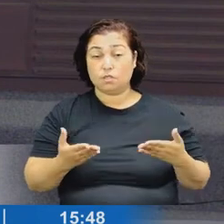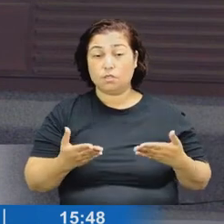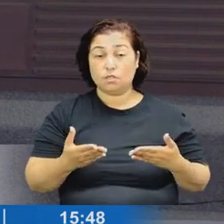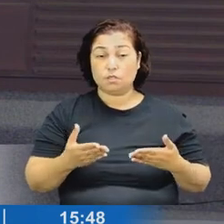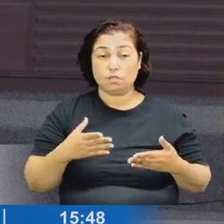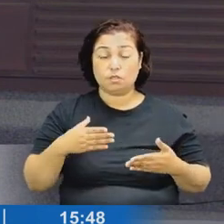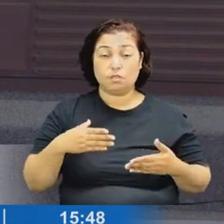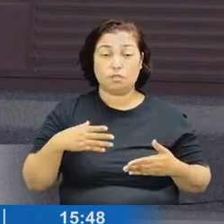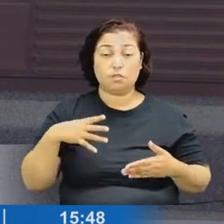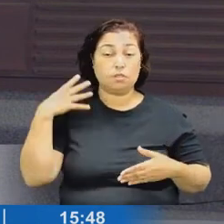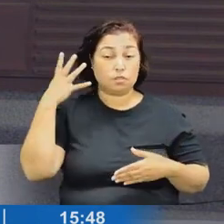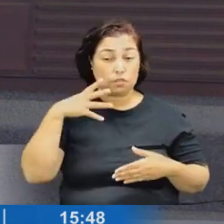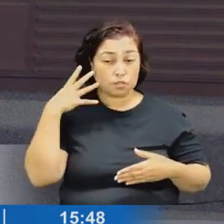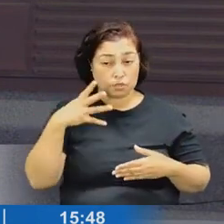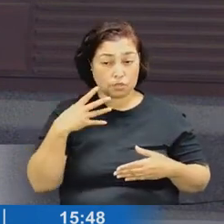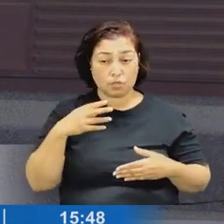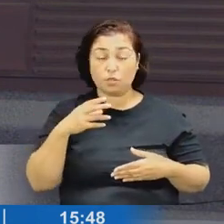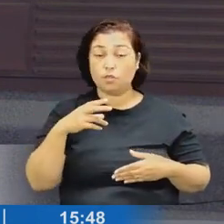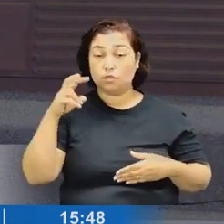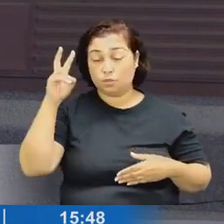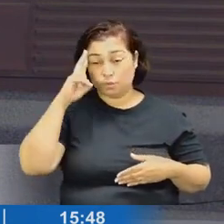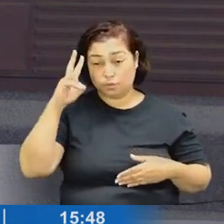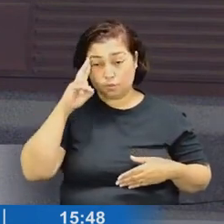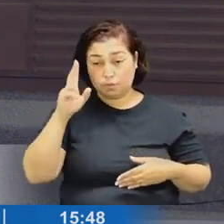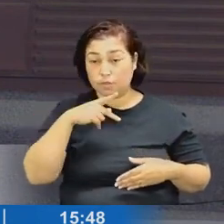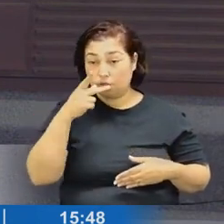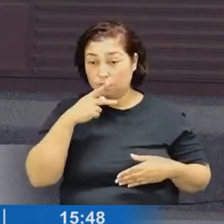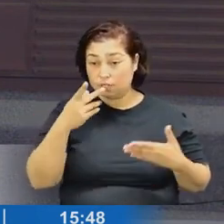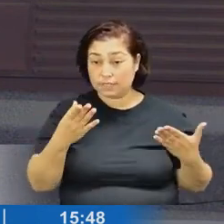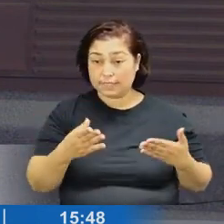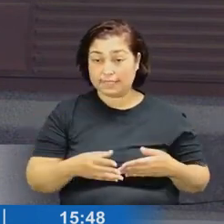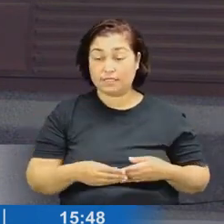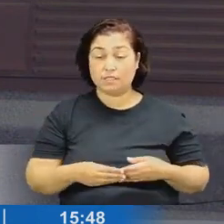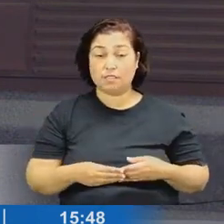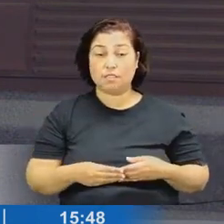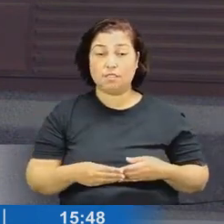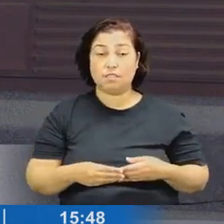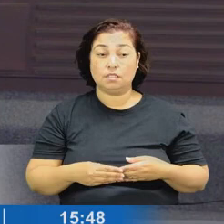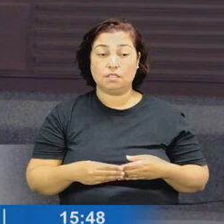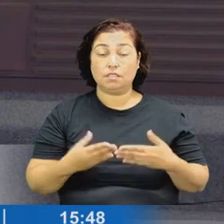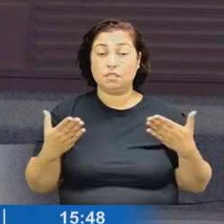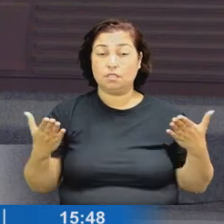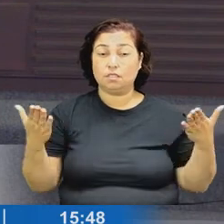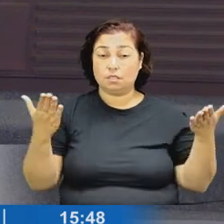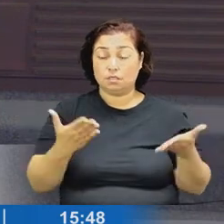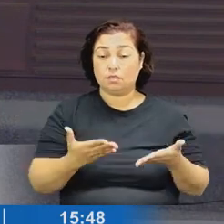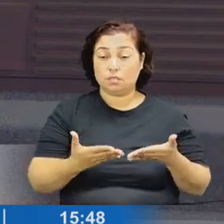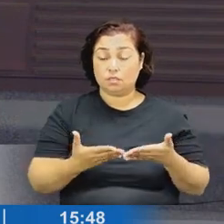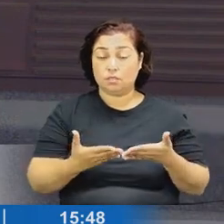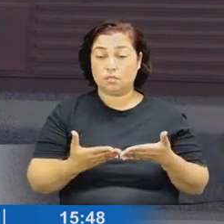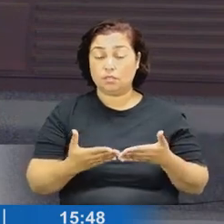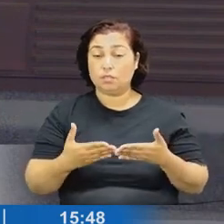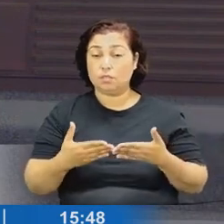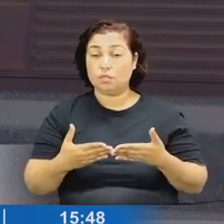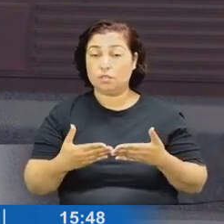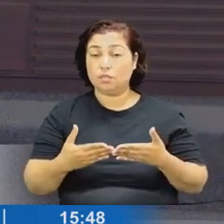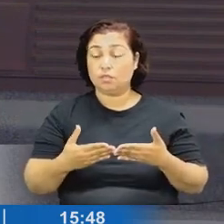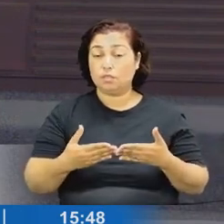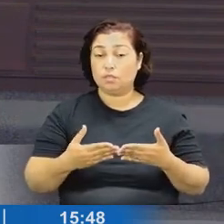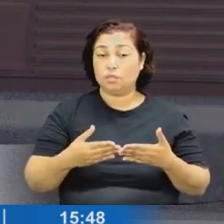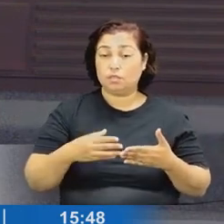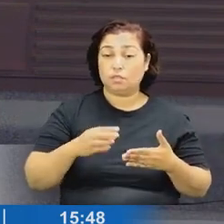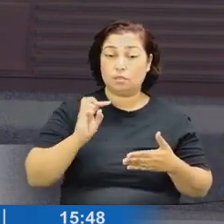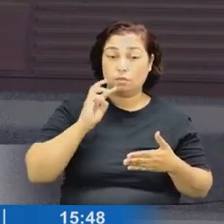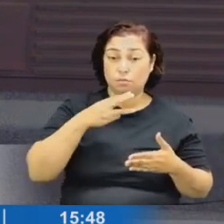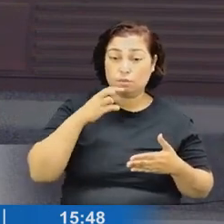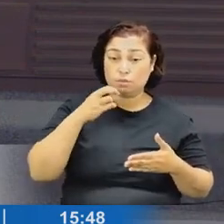Você lembra Falando nisso aí ela tinha um alcance presencial de mil dois mil três mil pessoas